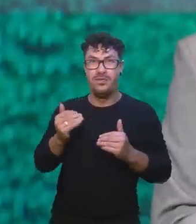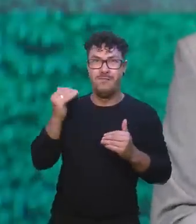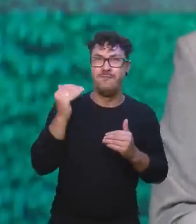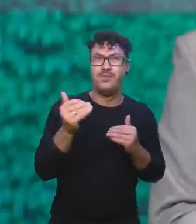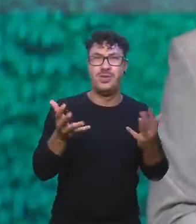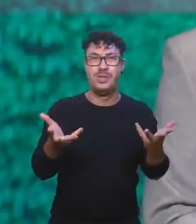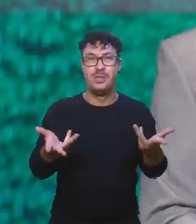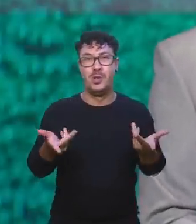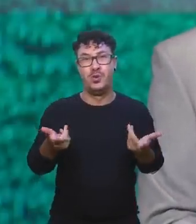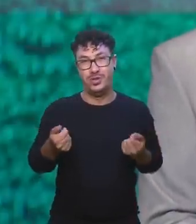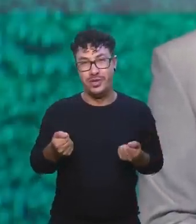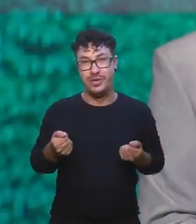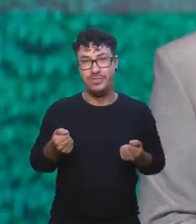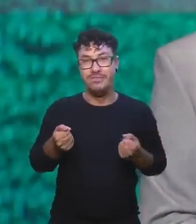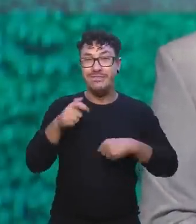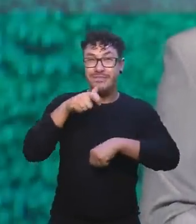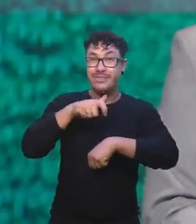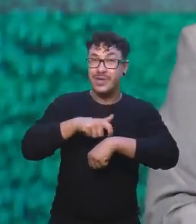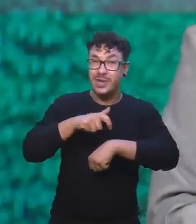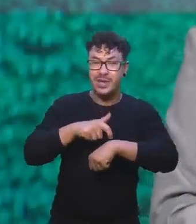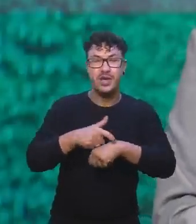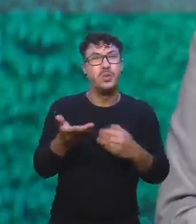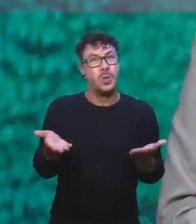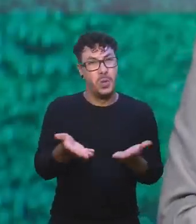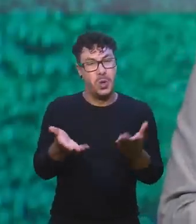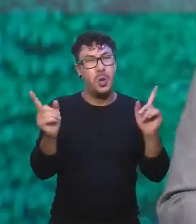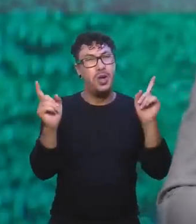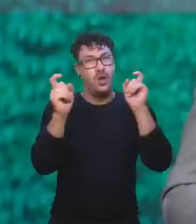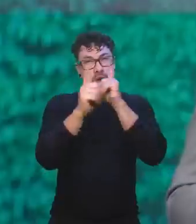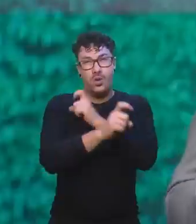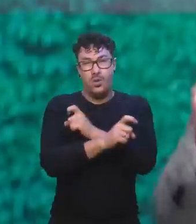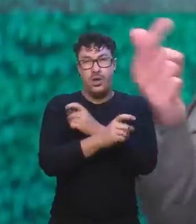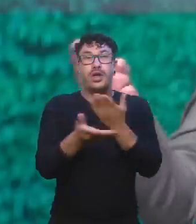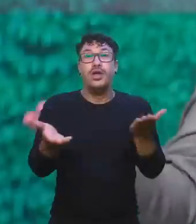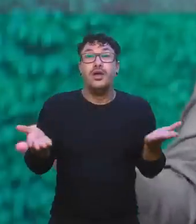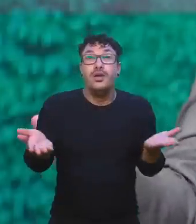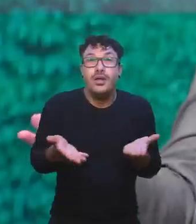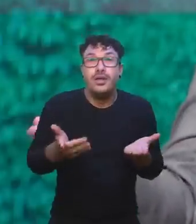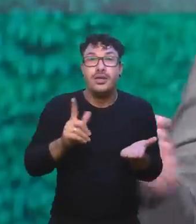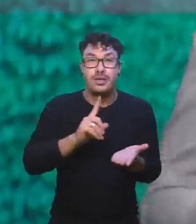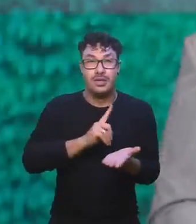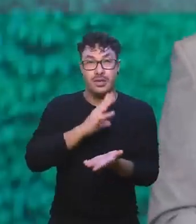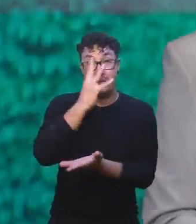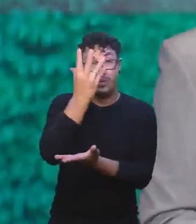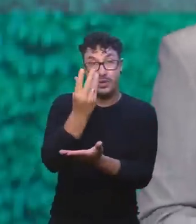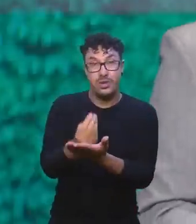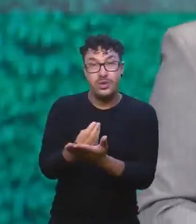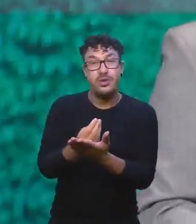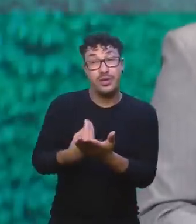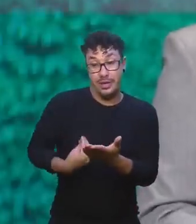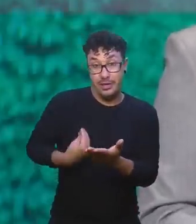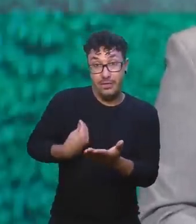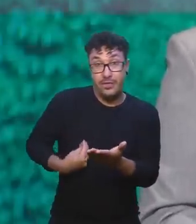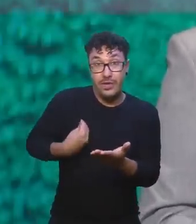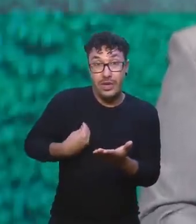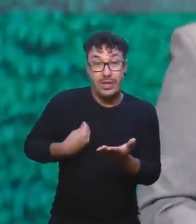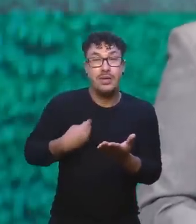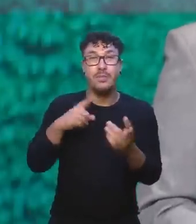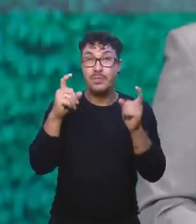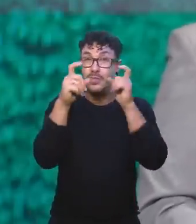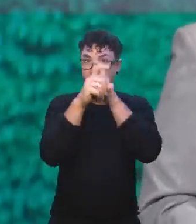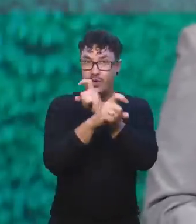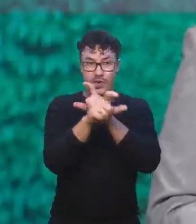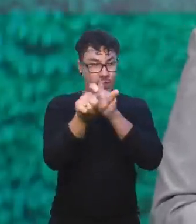extraordinário. E esses tempos difíceis que treinam o espírito, convivendo com pessoas difíceis,